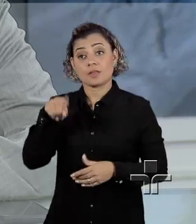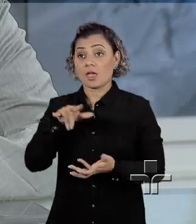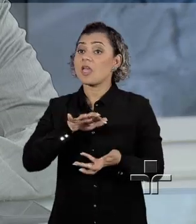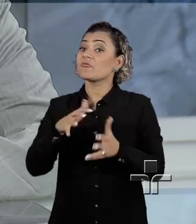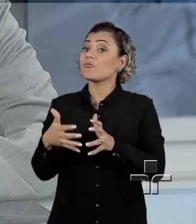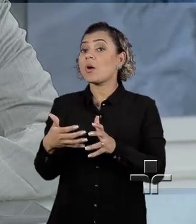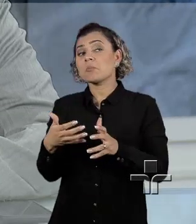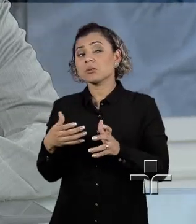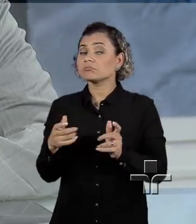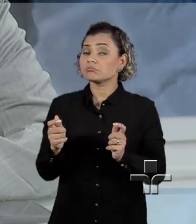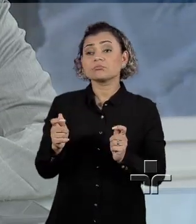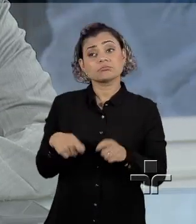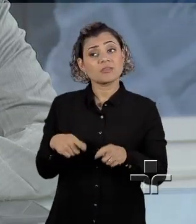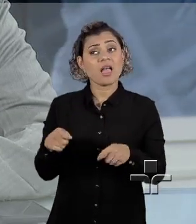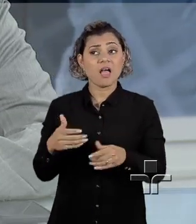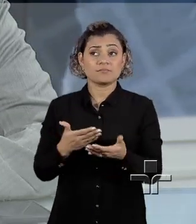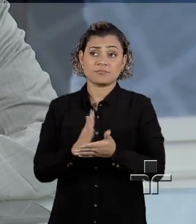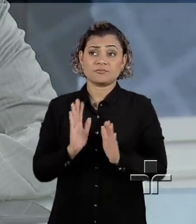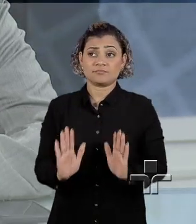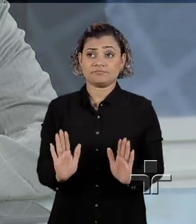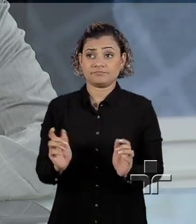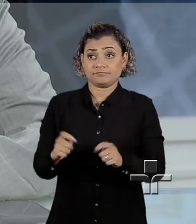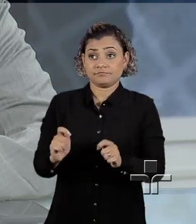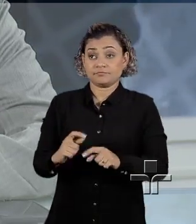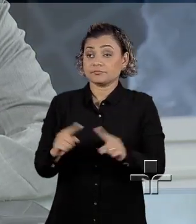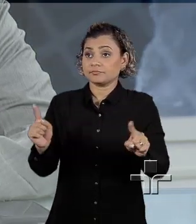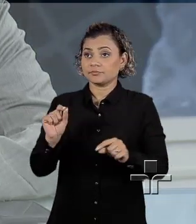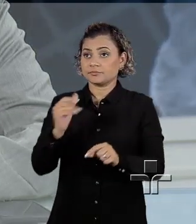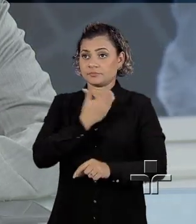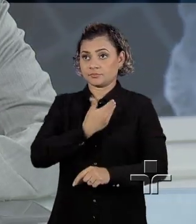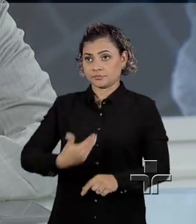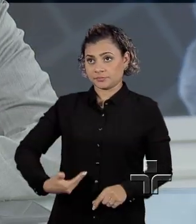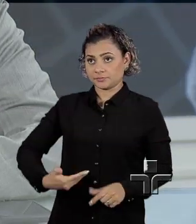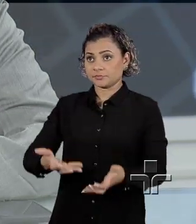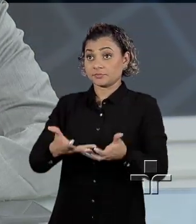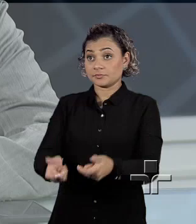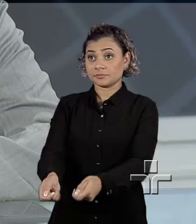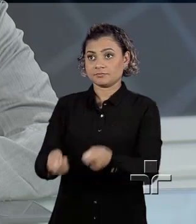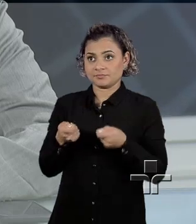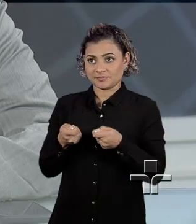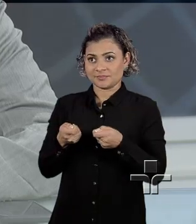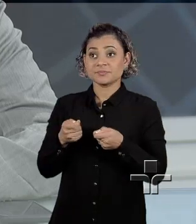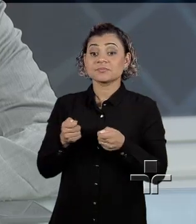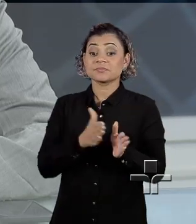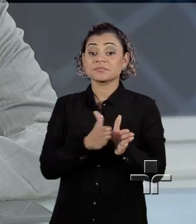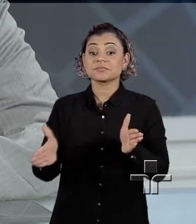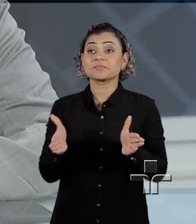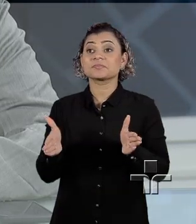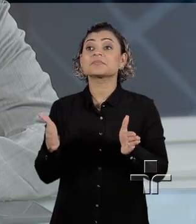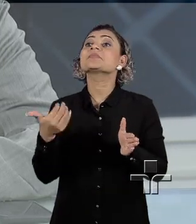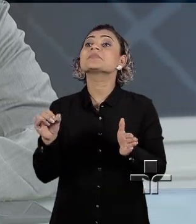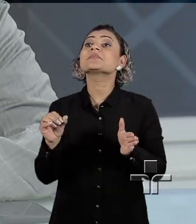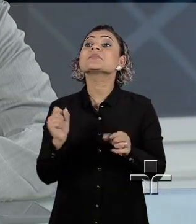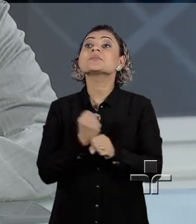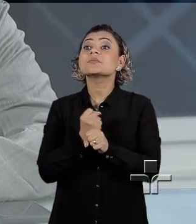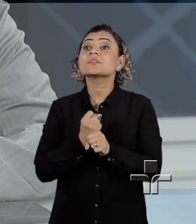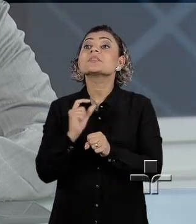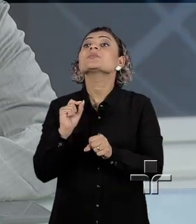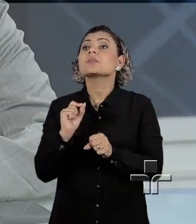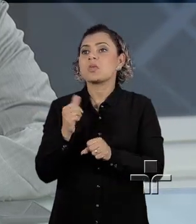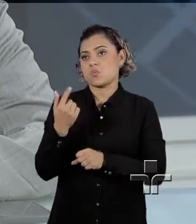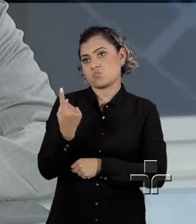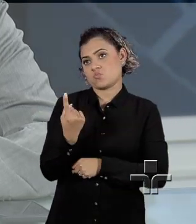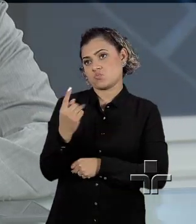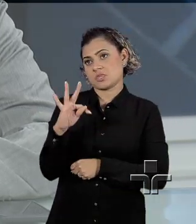possível. Na verdade, o governo pretendia economizar em 10 anos 1 trilhão